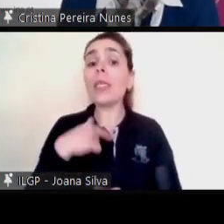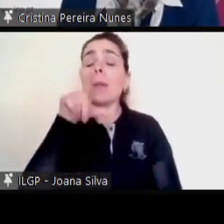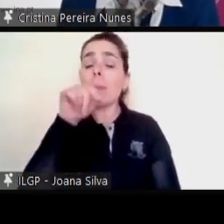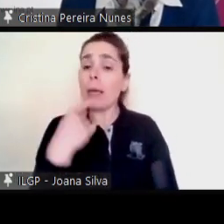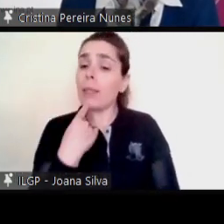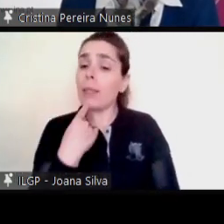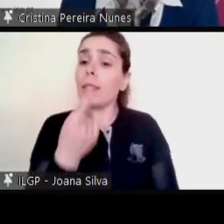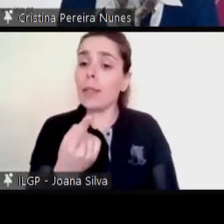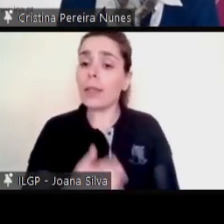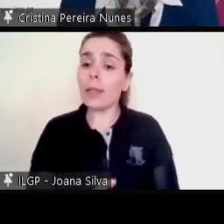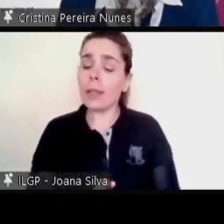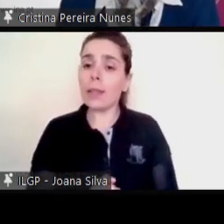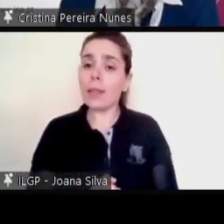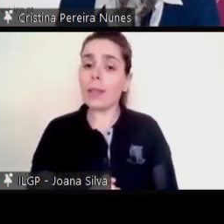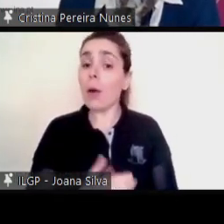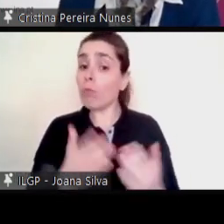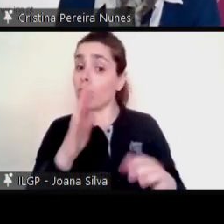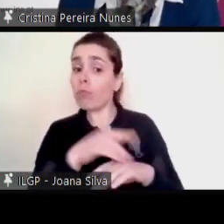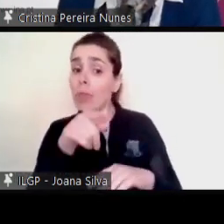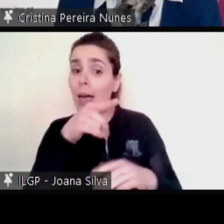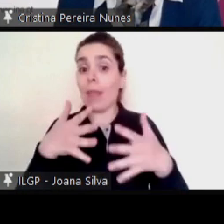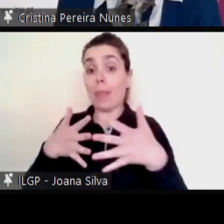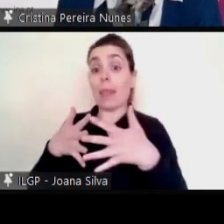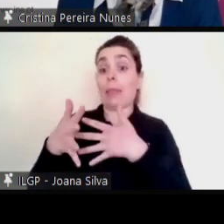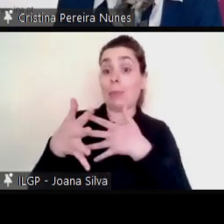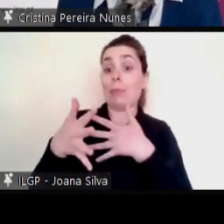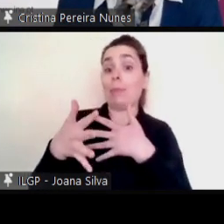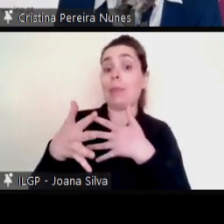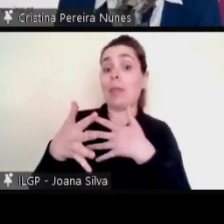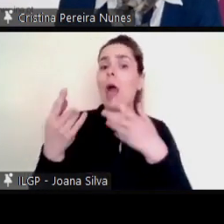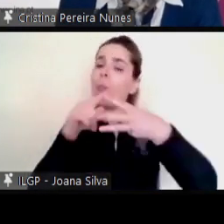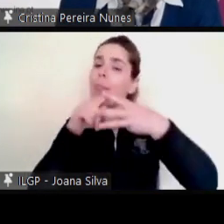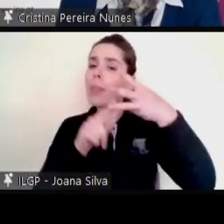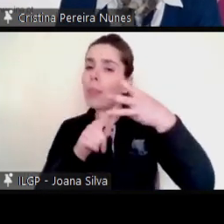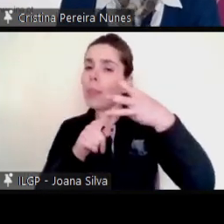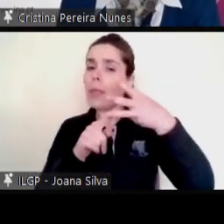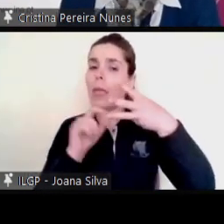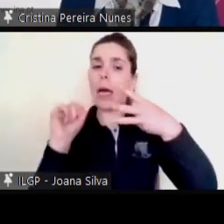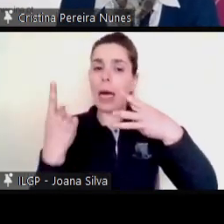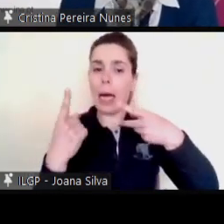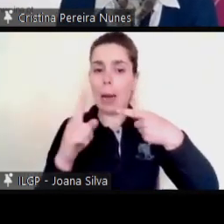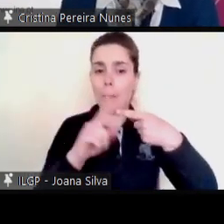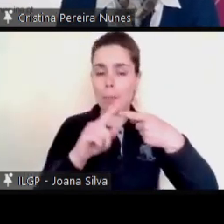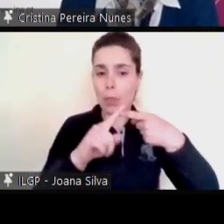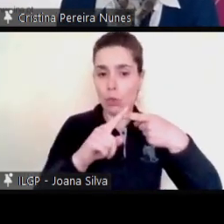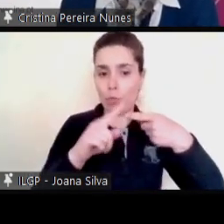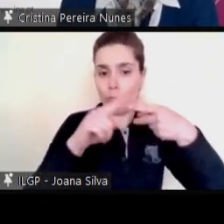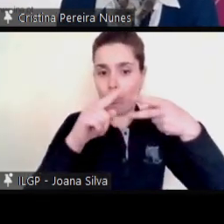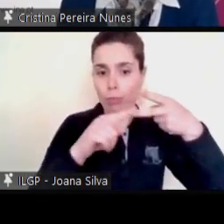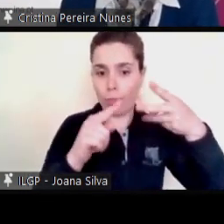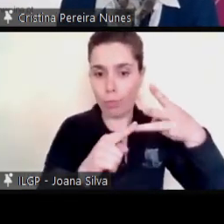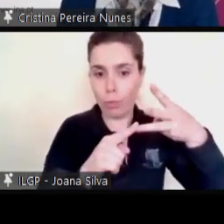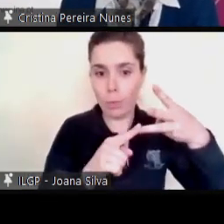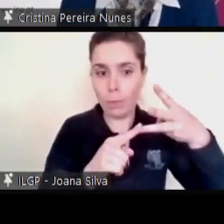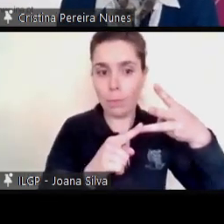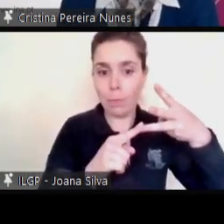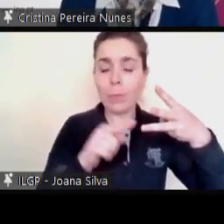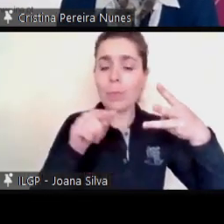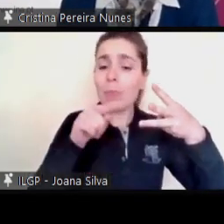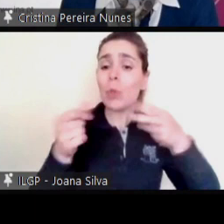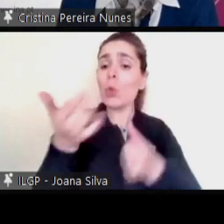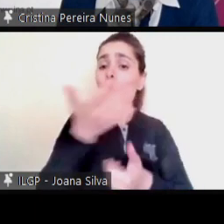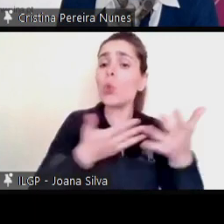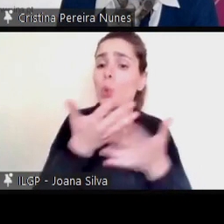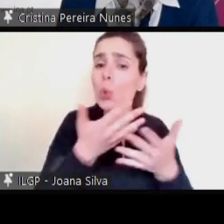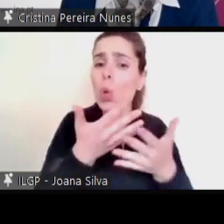rapidamente, relativamente à transparência, eu trouxe aqui 3 casos rápidos. Where did the gov spend my money? Isto é um dos princípios. Começaram a existir